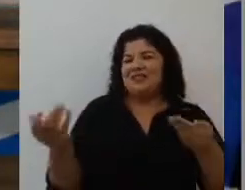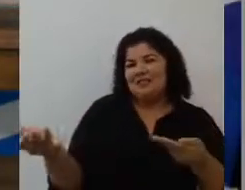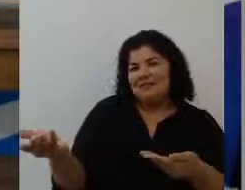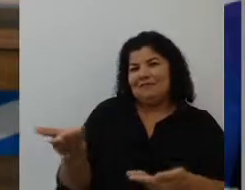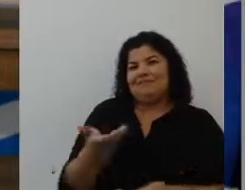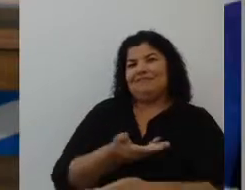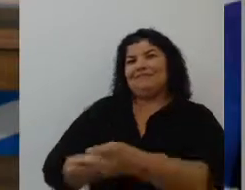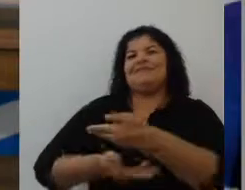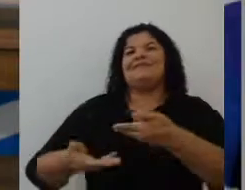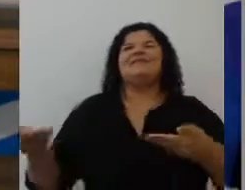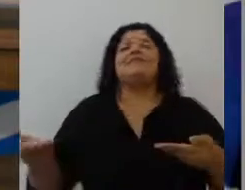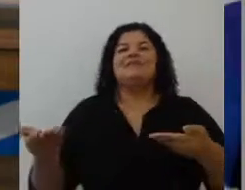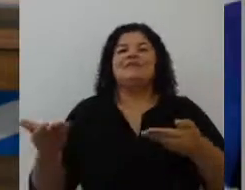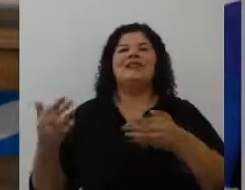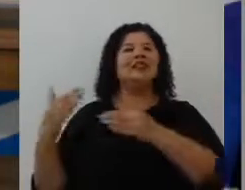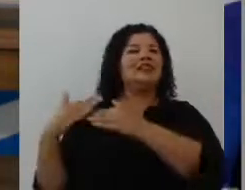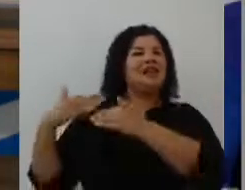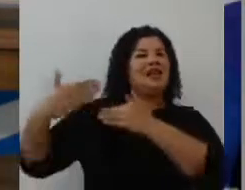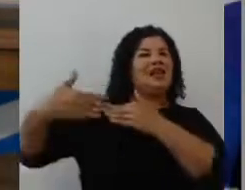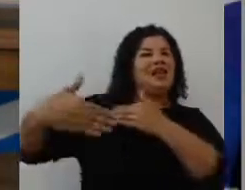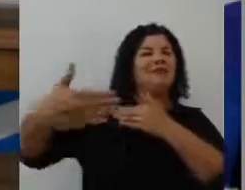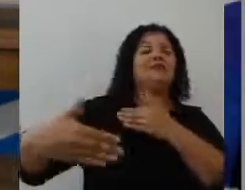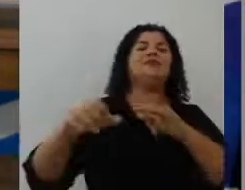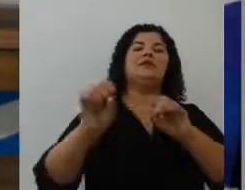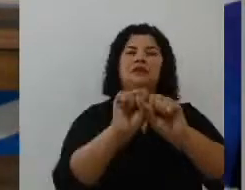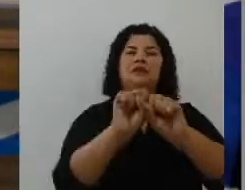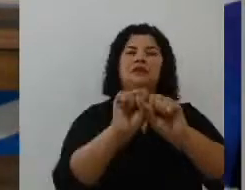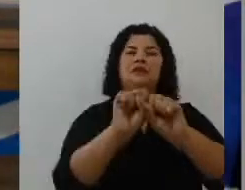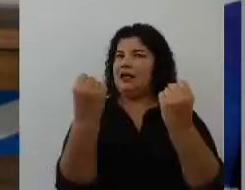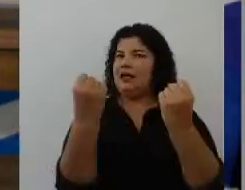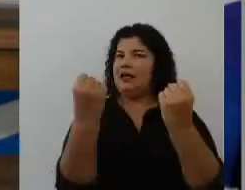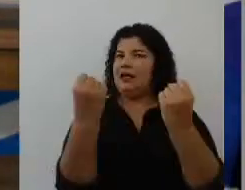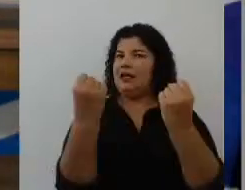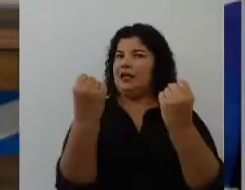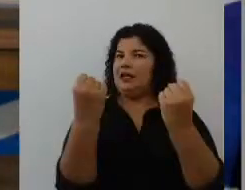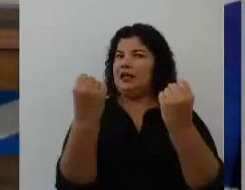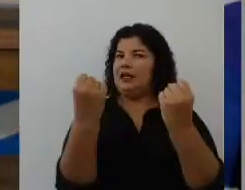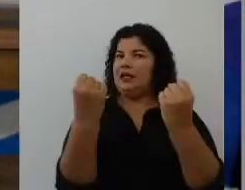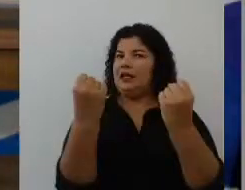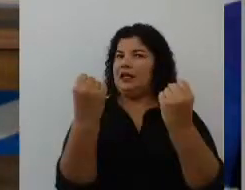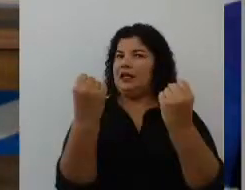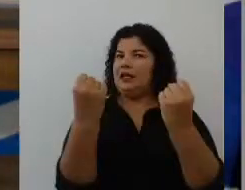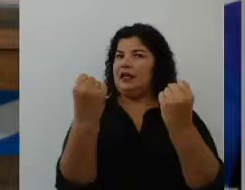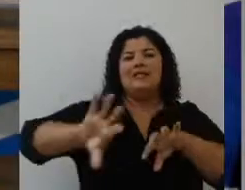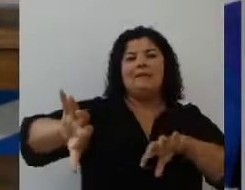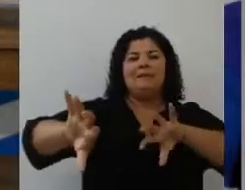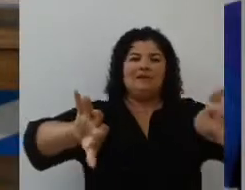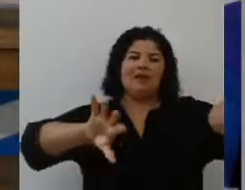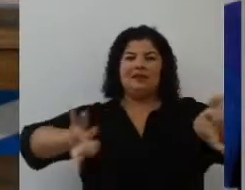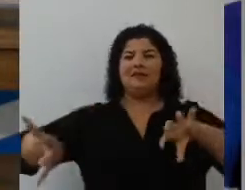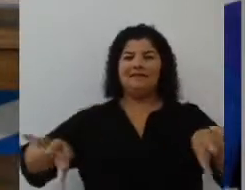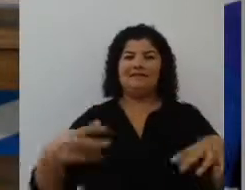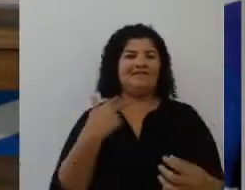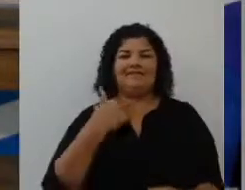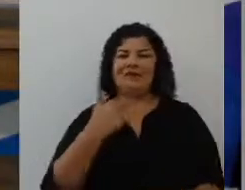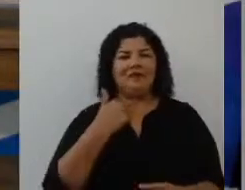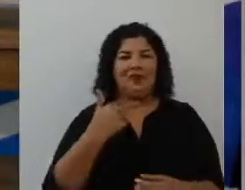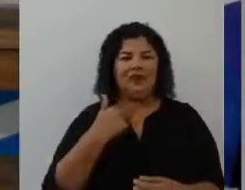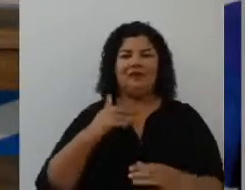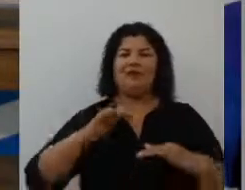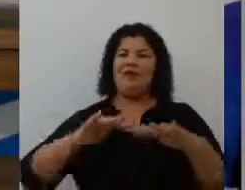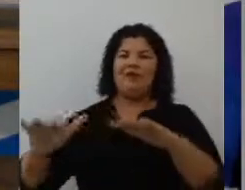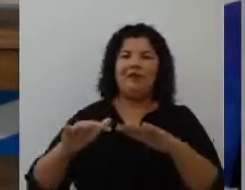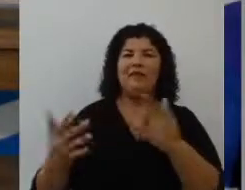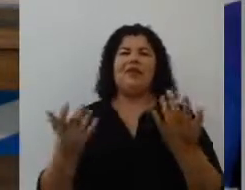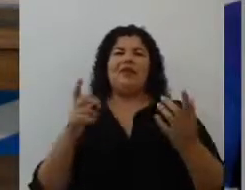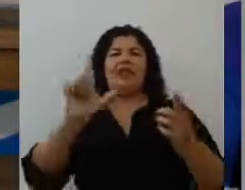história, tempo e sociedade. Não tem como falar de literatura, de movimentos